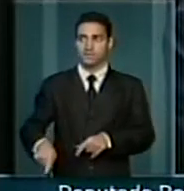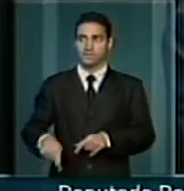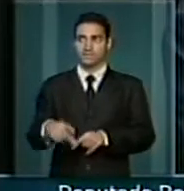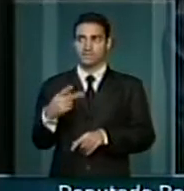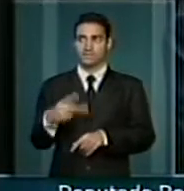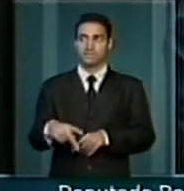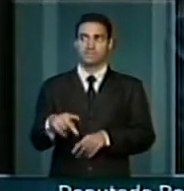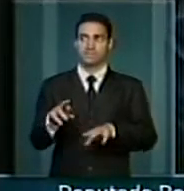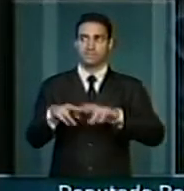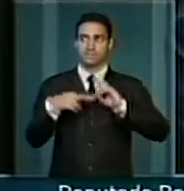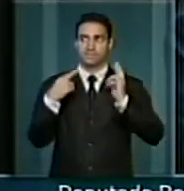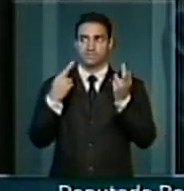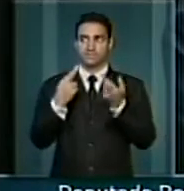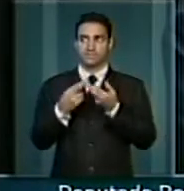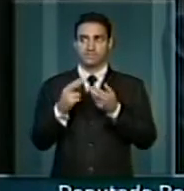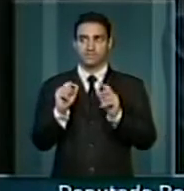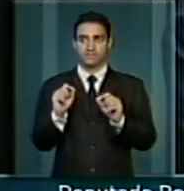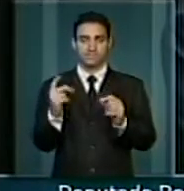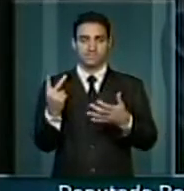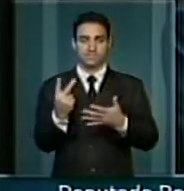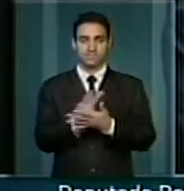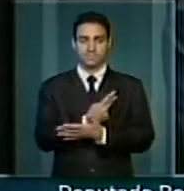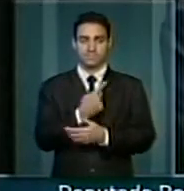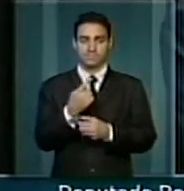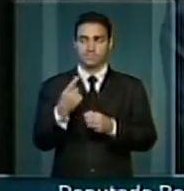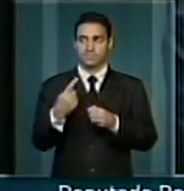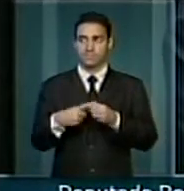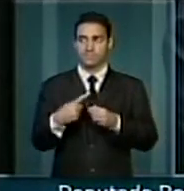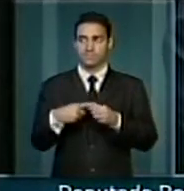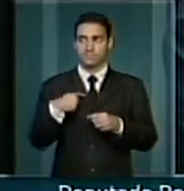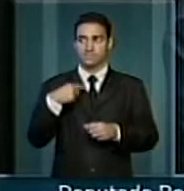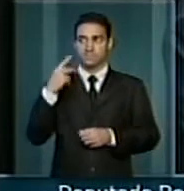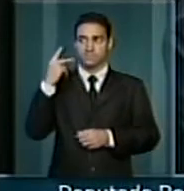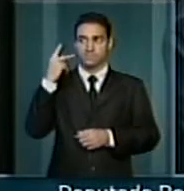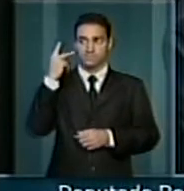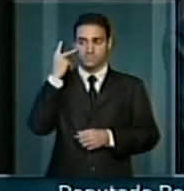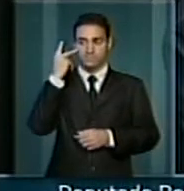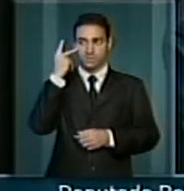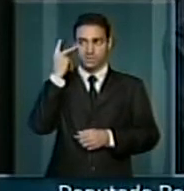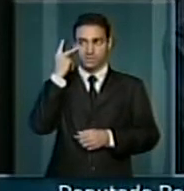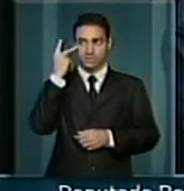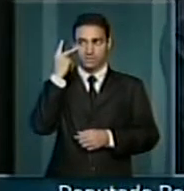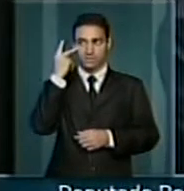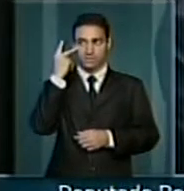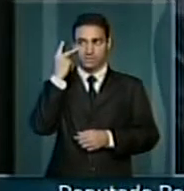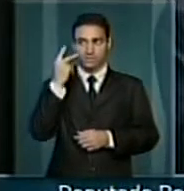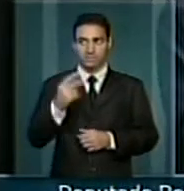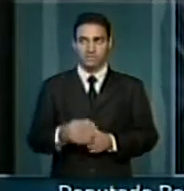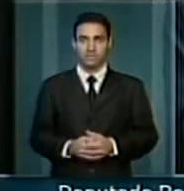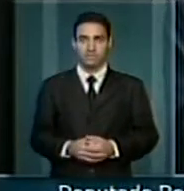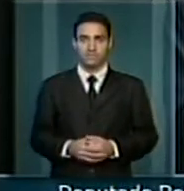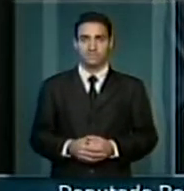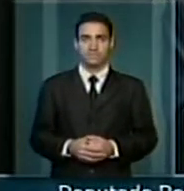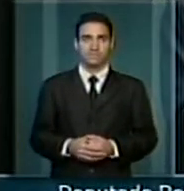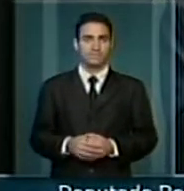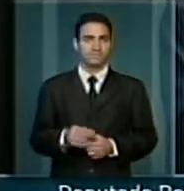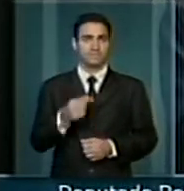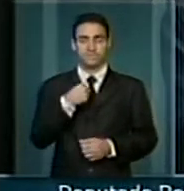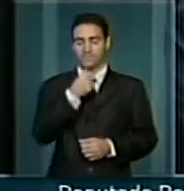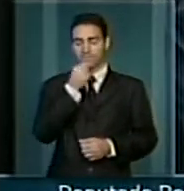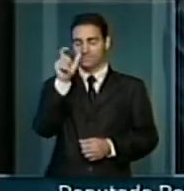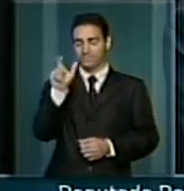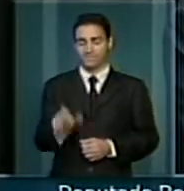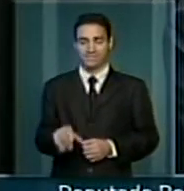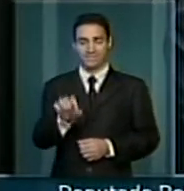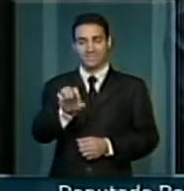sessão, que ocorreu na cidade de São Paulo, na data de 2 de janeiro deste ano, quando um menino etíope de